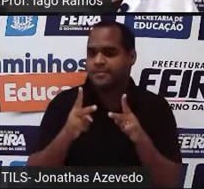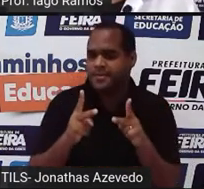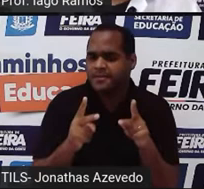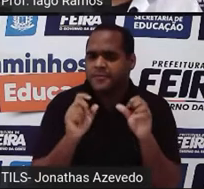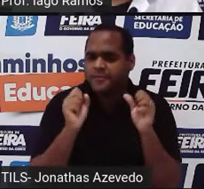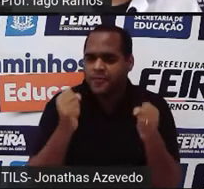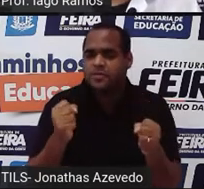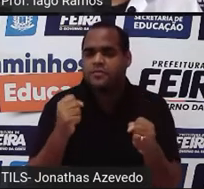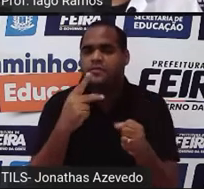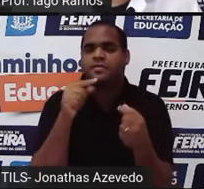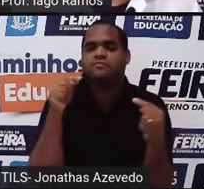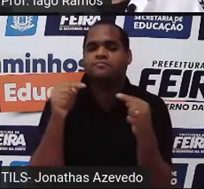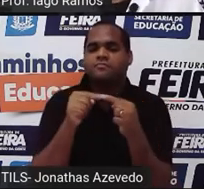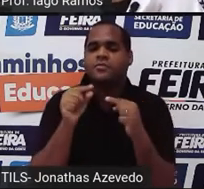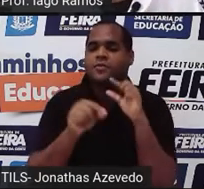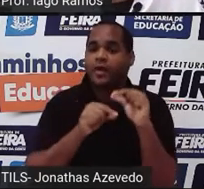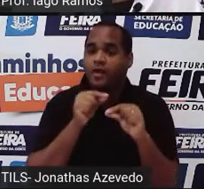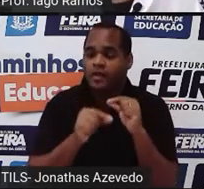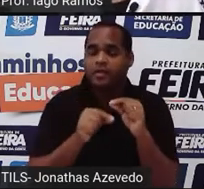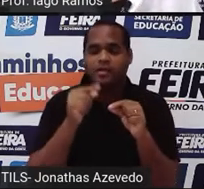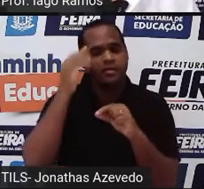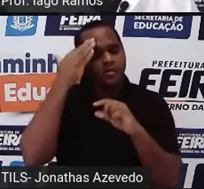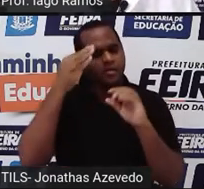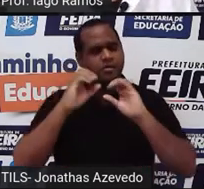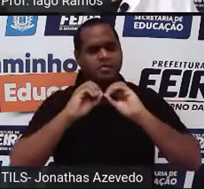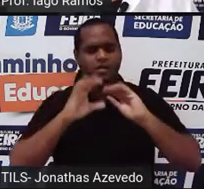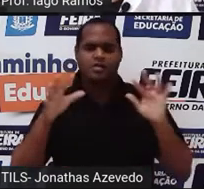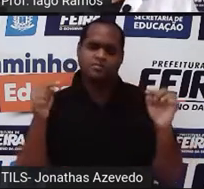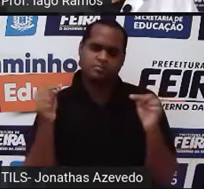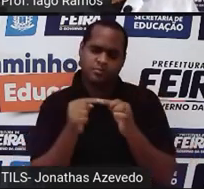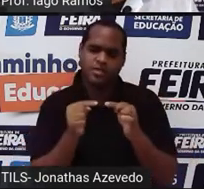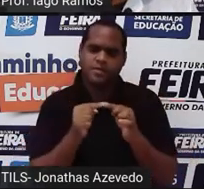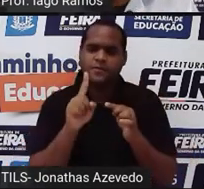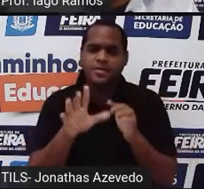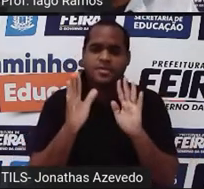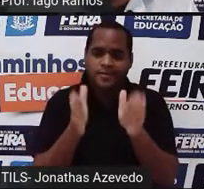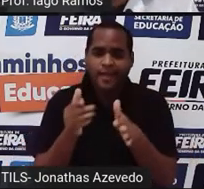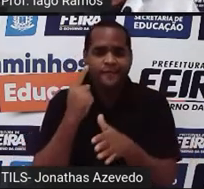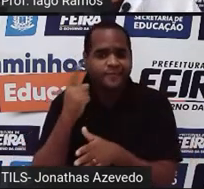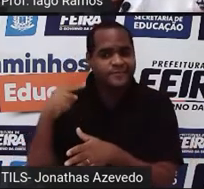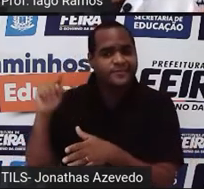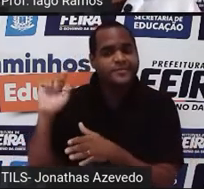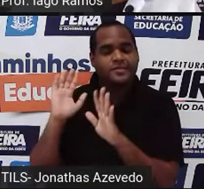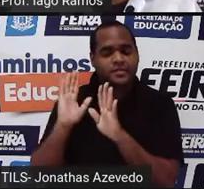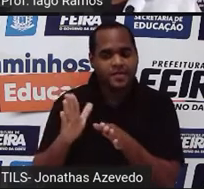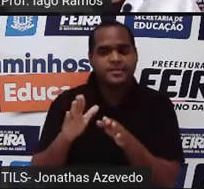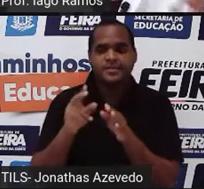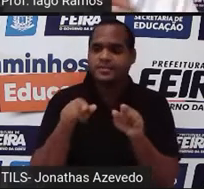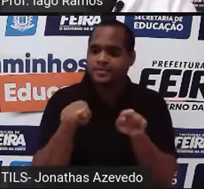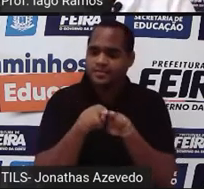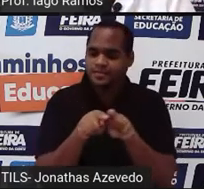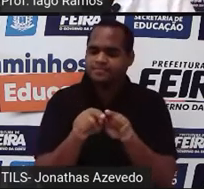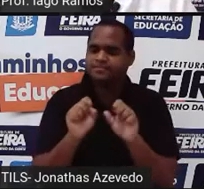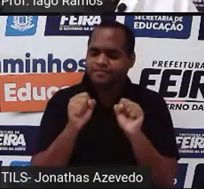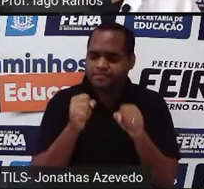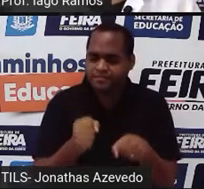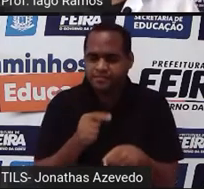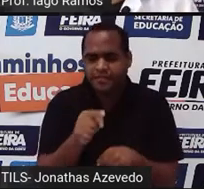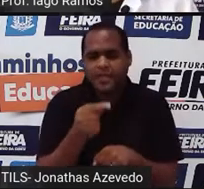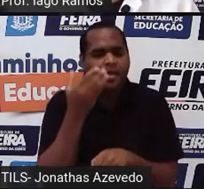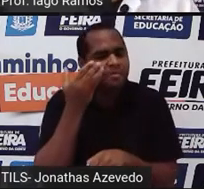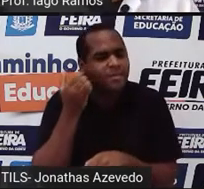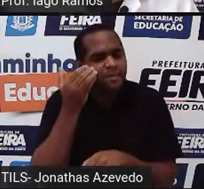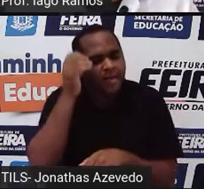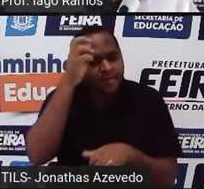continuidade, a gente precisa entender o que a gente já viu, tá? E continuar para entender o que a gente